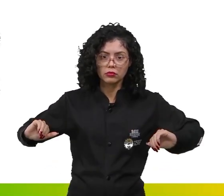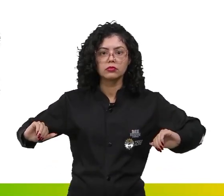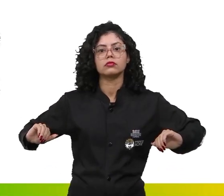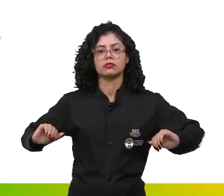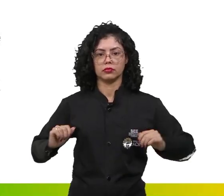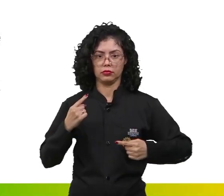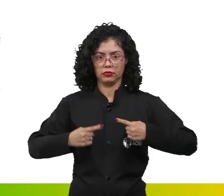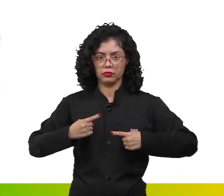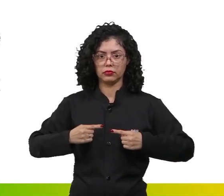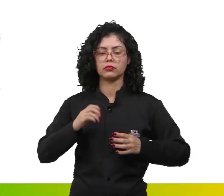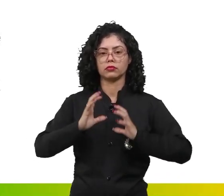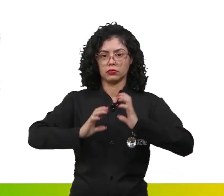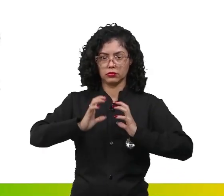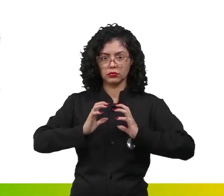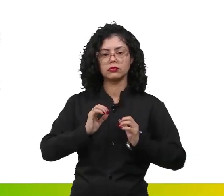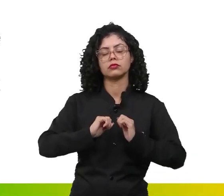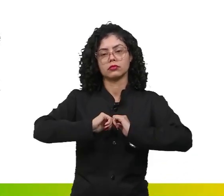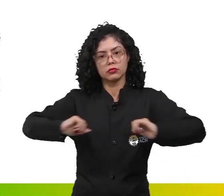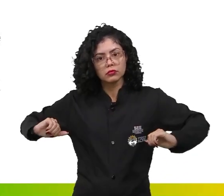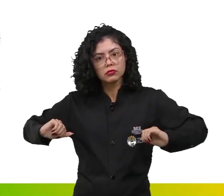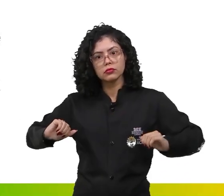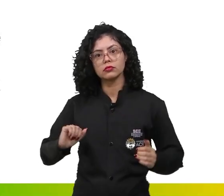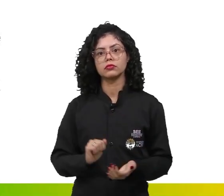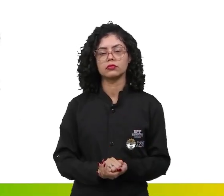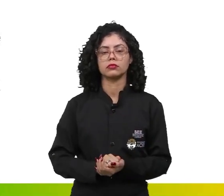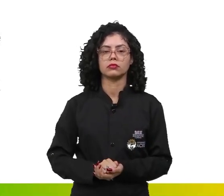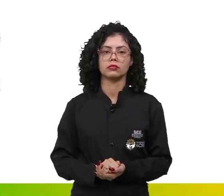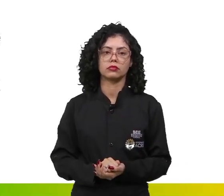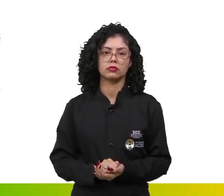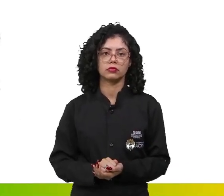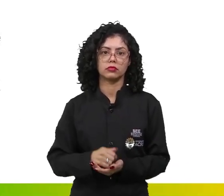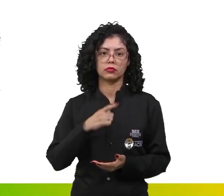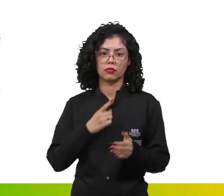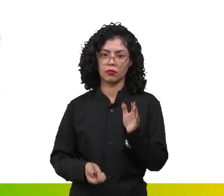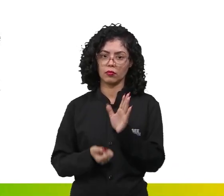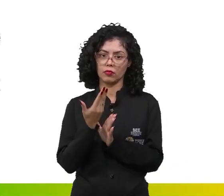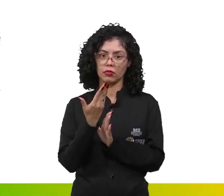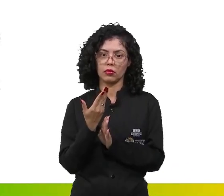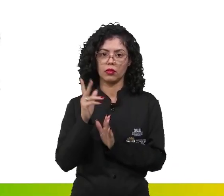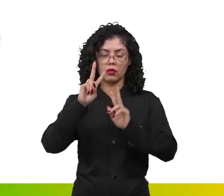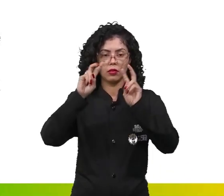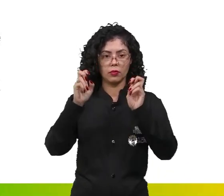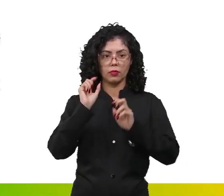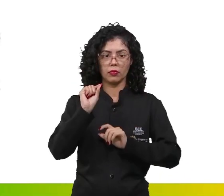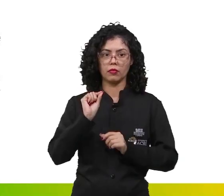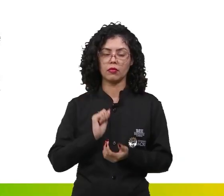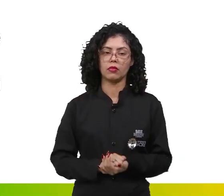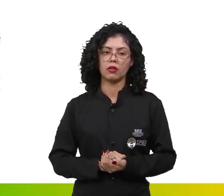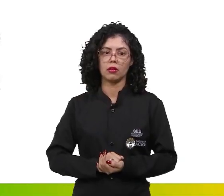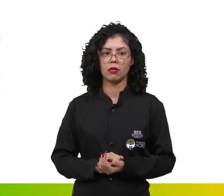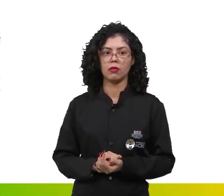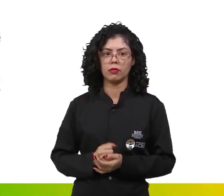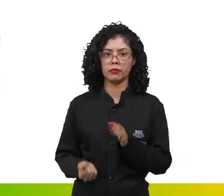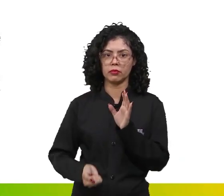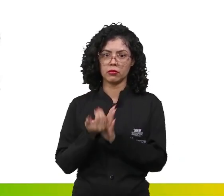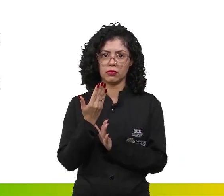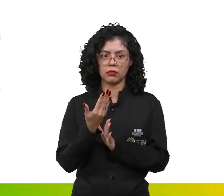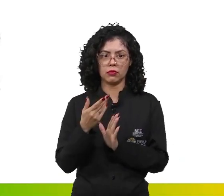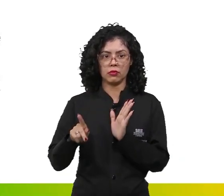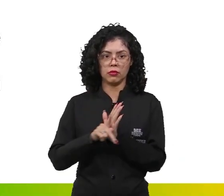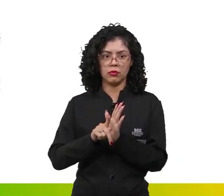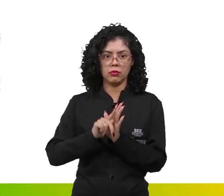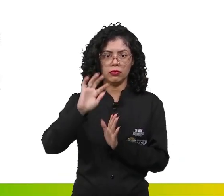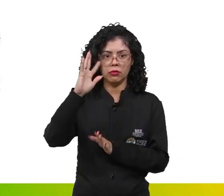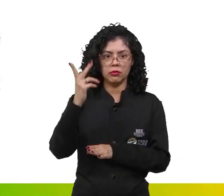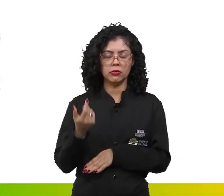separar, né? Eu não vou deixar que aquilo aconteça. Então tem origem nesse termo aí. Surgiu oficialmente